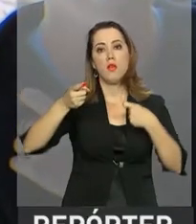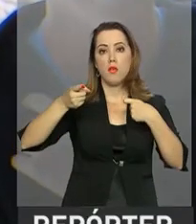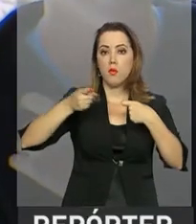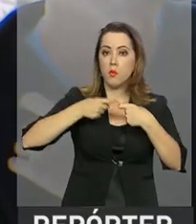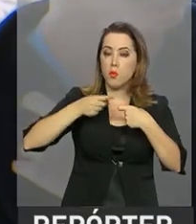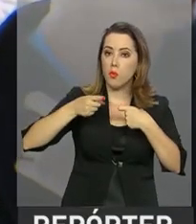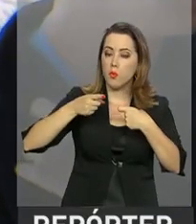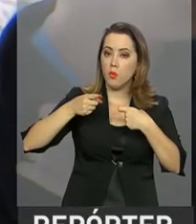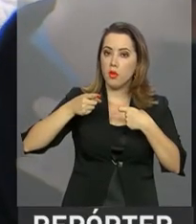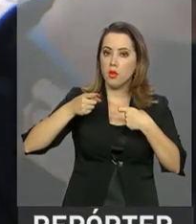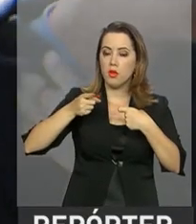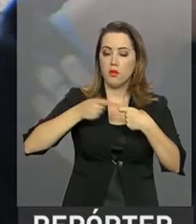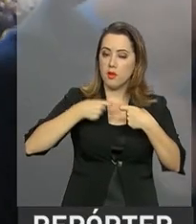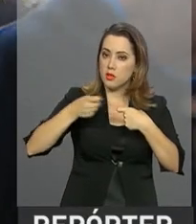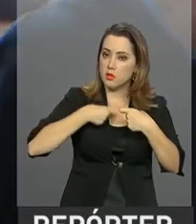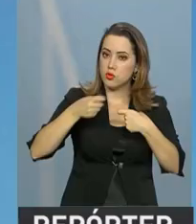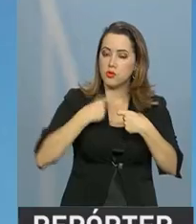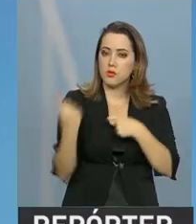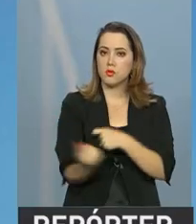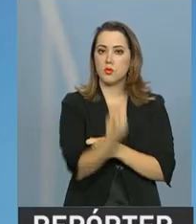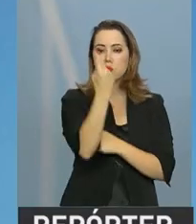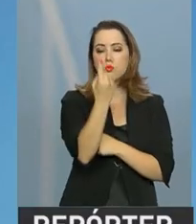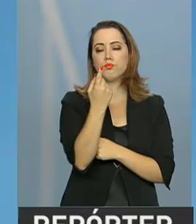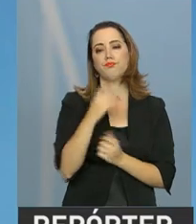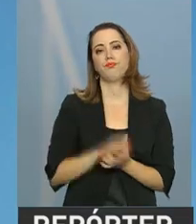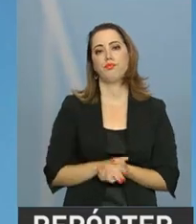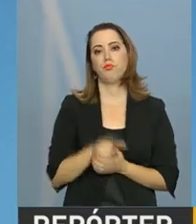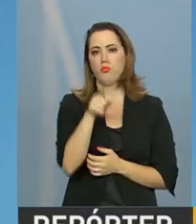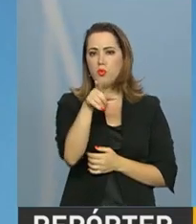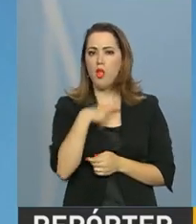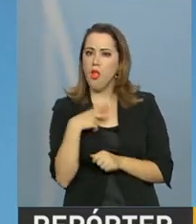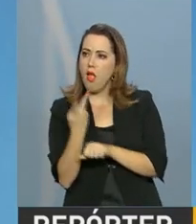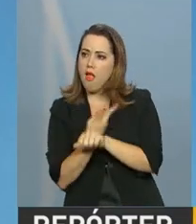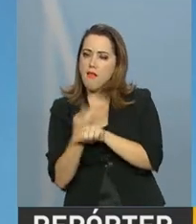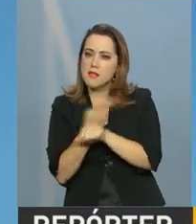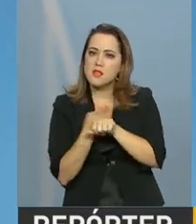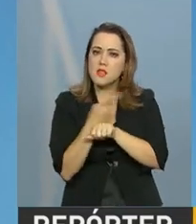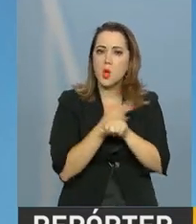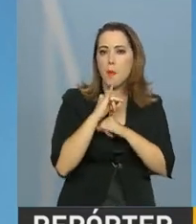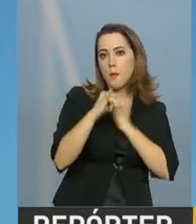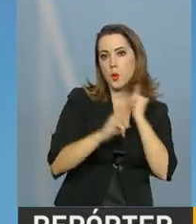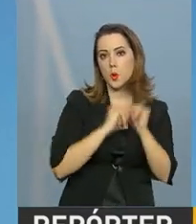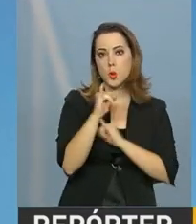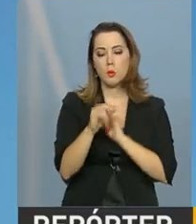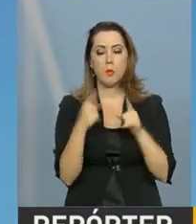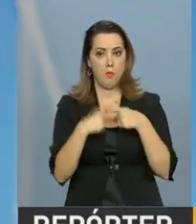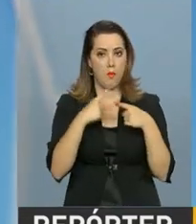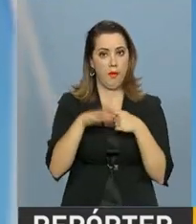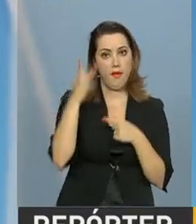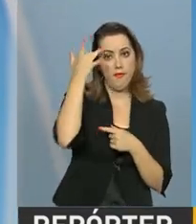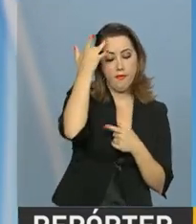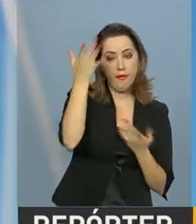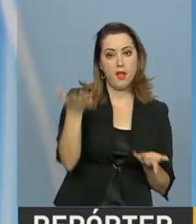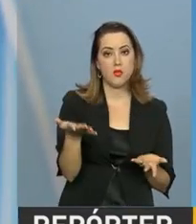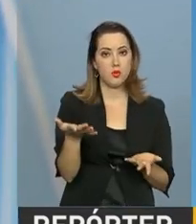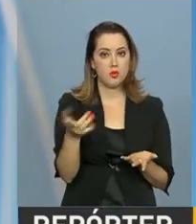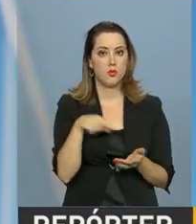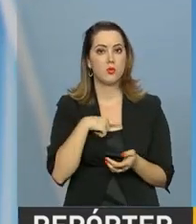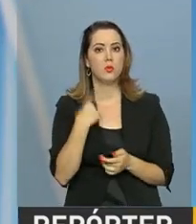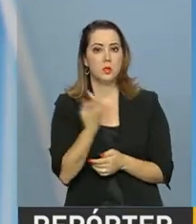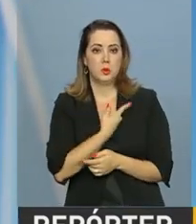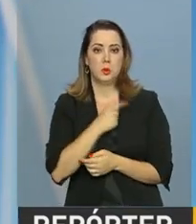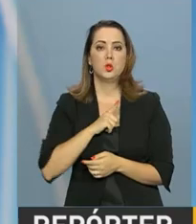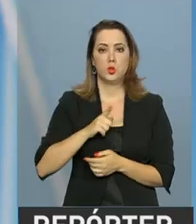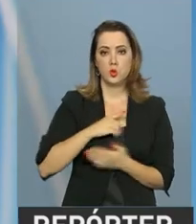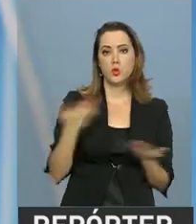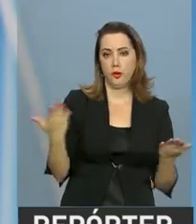unanimidade entre os adolescentes eu procuro buscar na internet pela facilidade do acesso que a gente tem hoje em